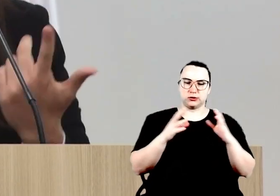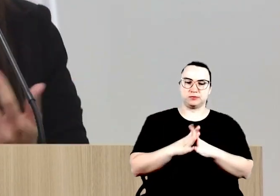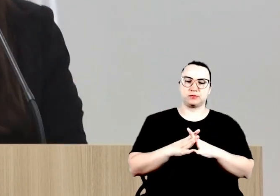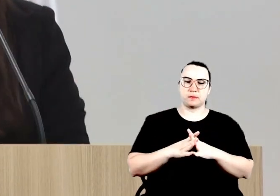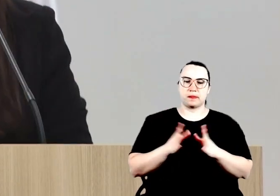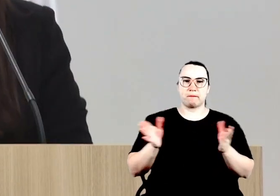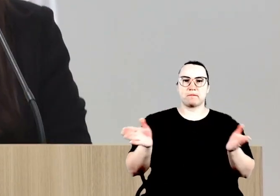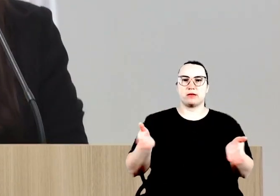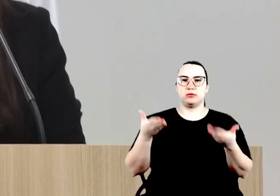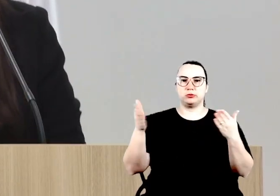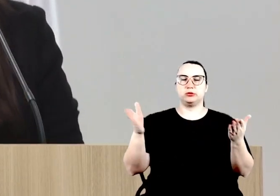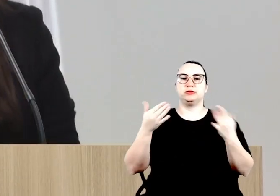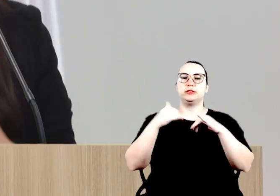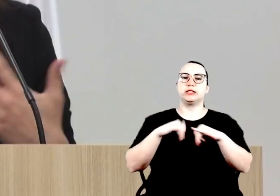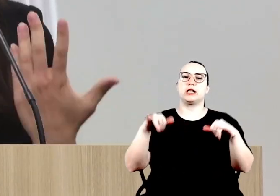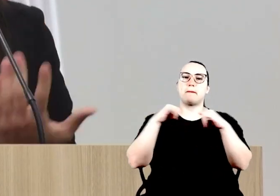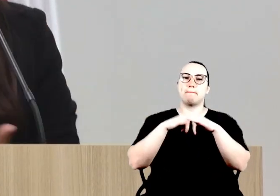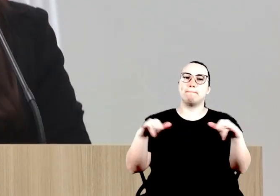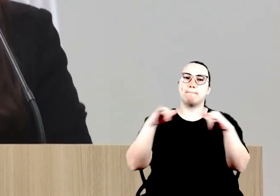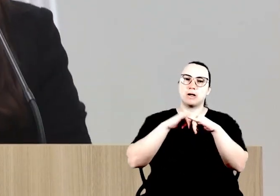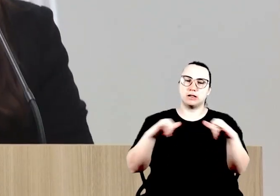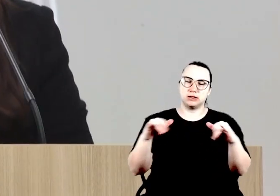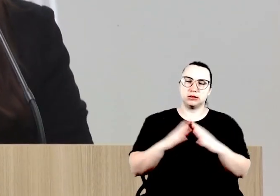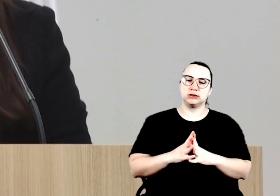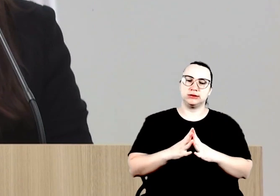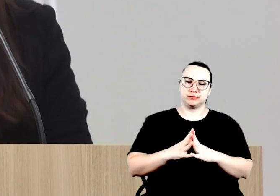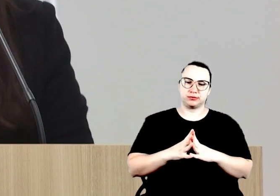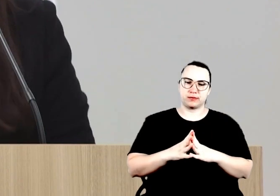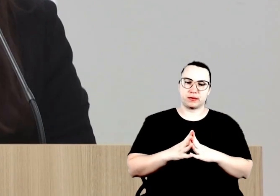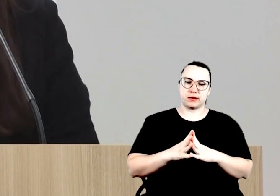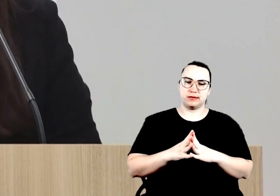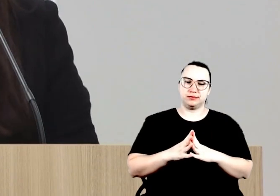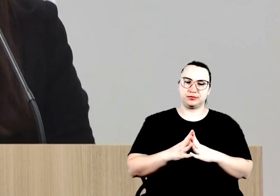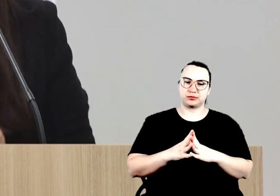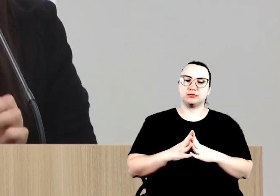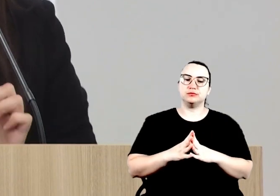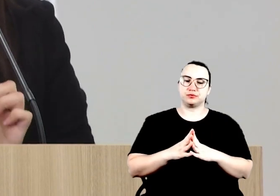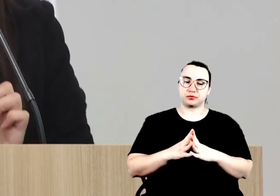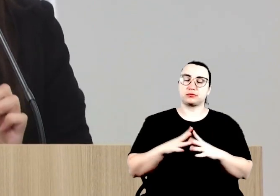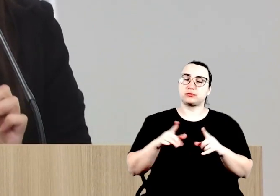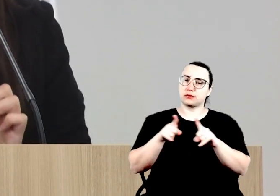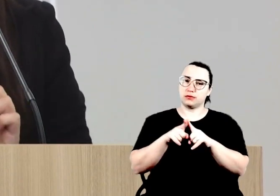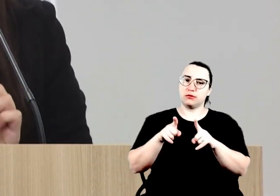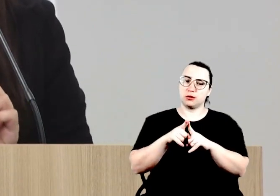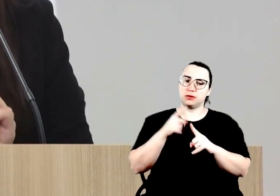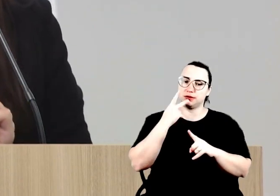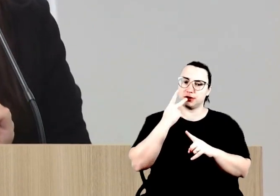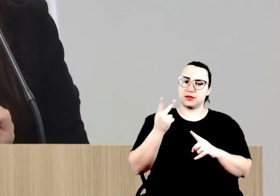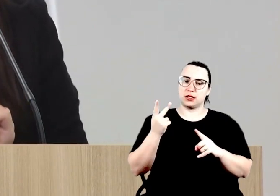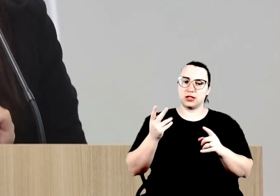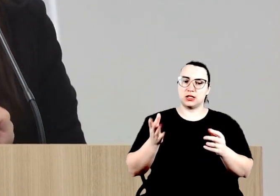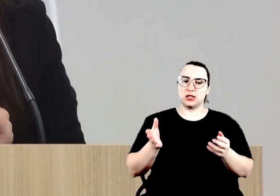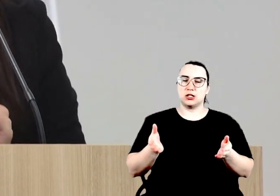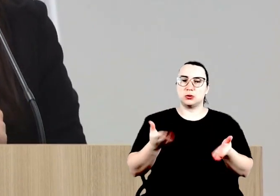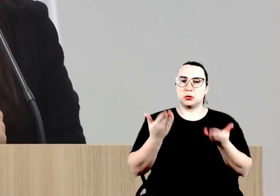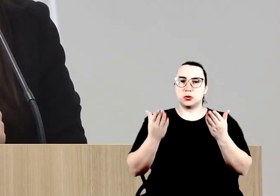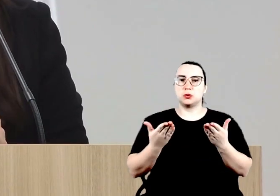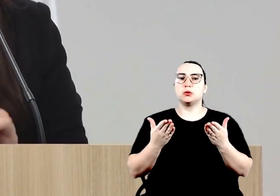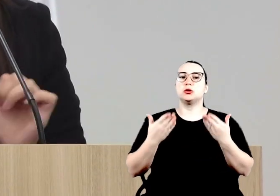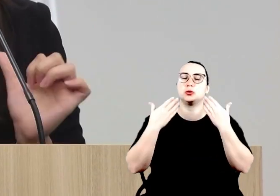promover campanhas, o nosso legislativo veio falar sobre o incentivo ao protagonismo